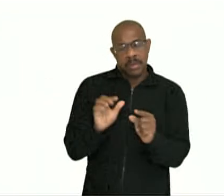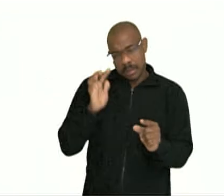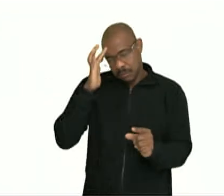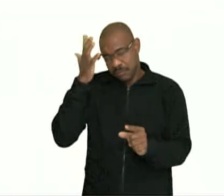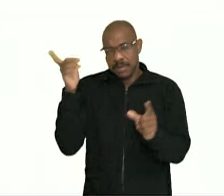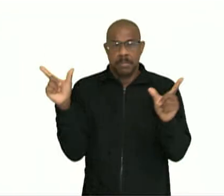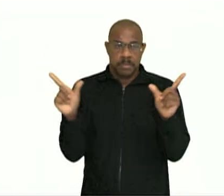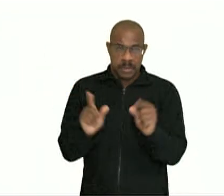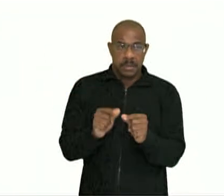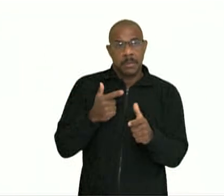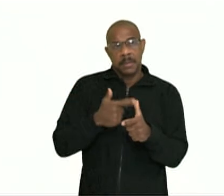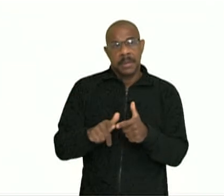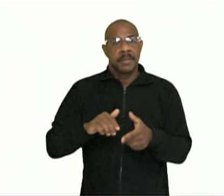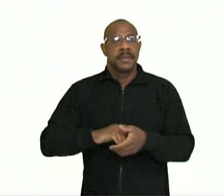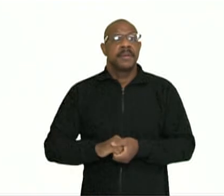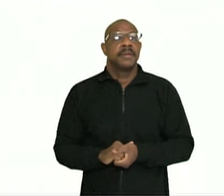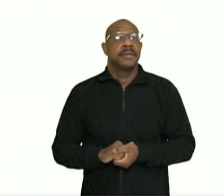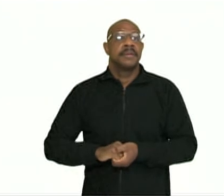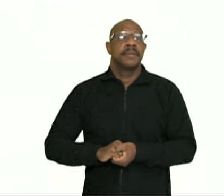colocado.